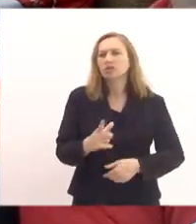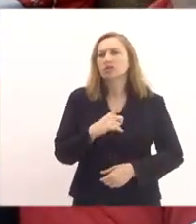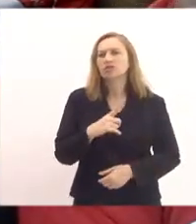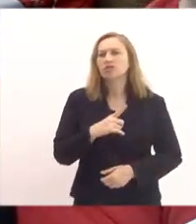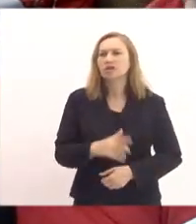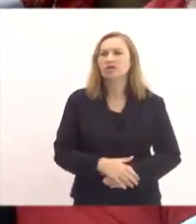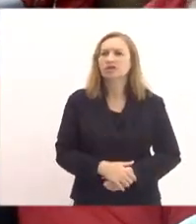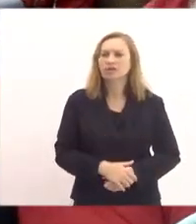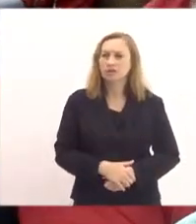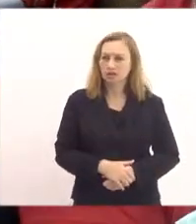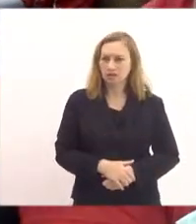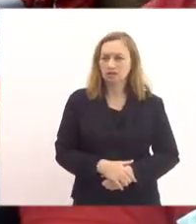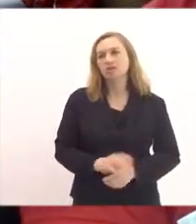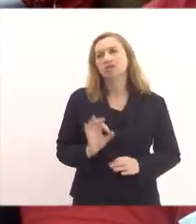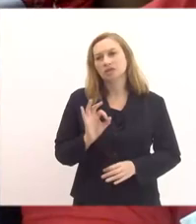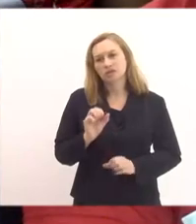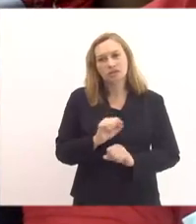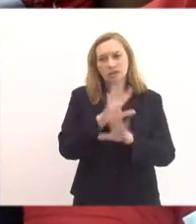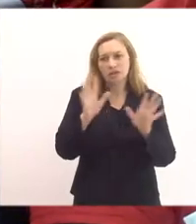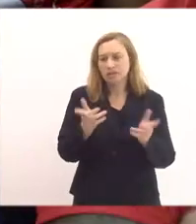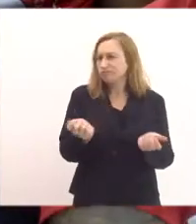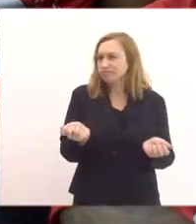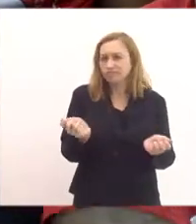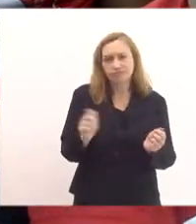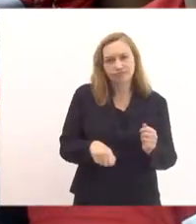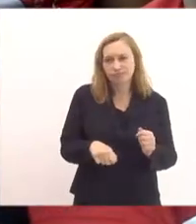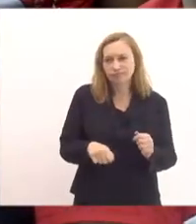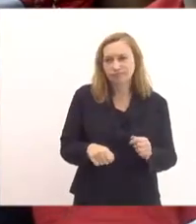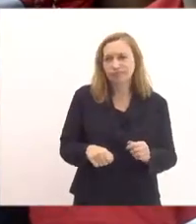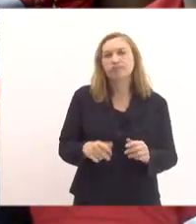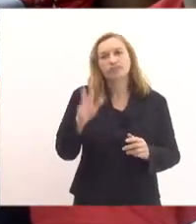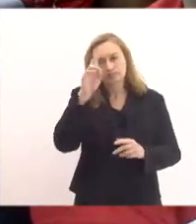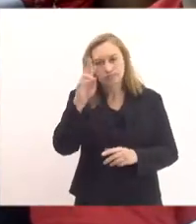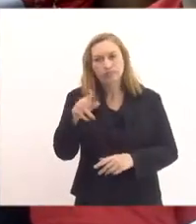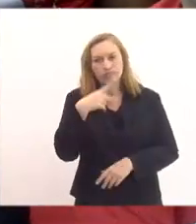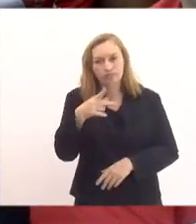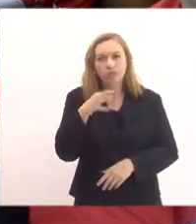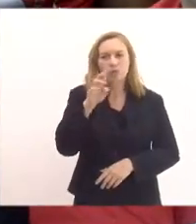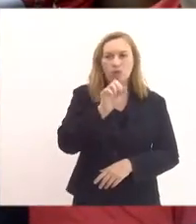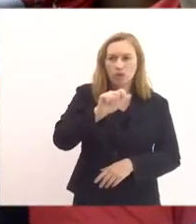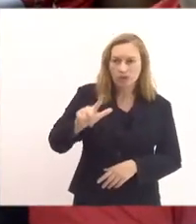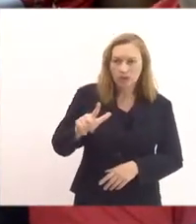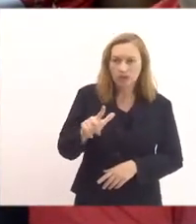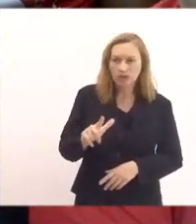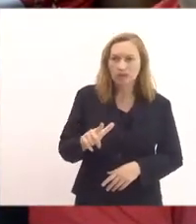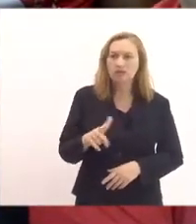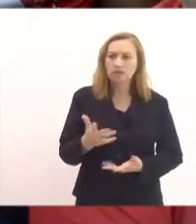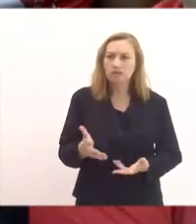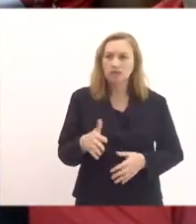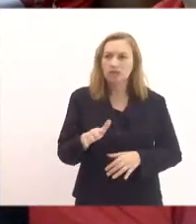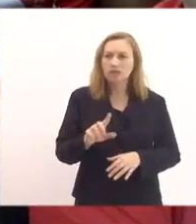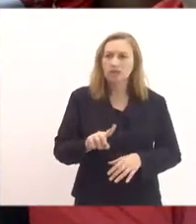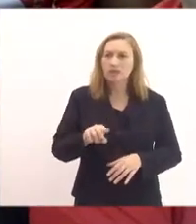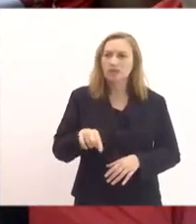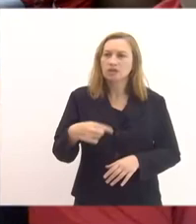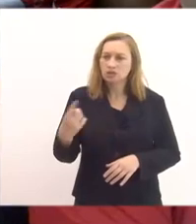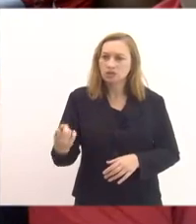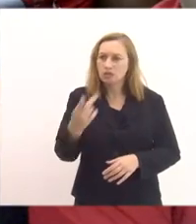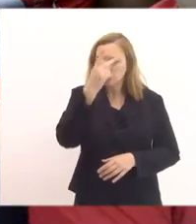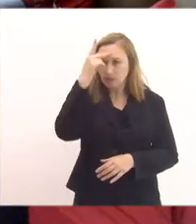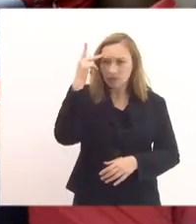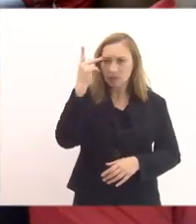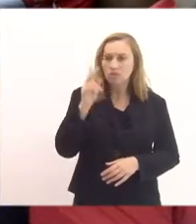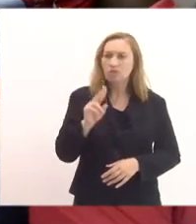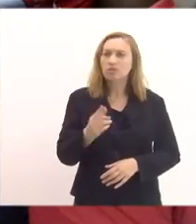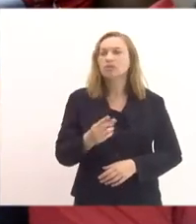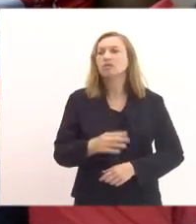né? Que, claro, não vai dar legitimidade, como o senhor mesmo falou, coronel, em relação a estar recebendo de uma outra pessoa física, principalmente num